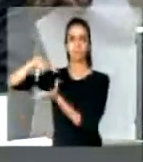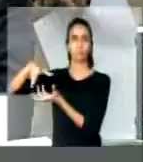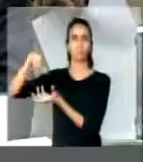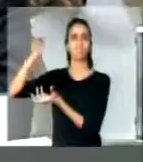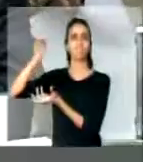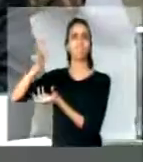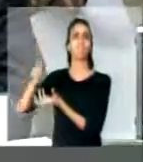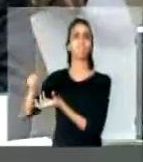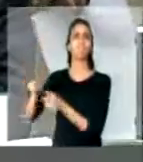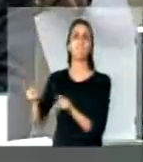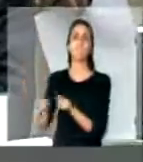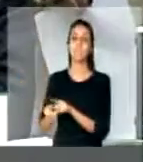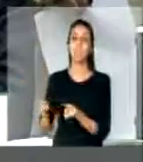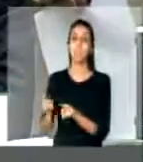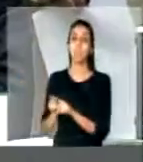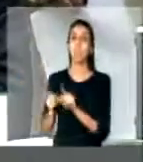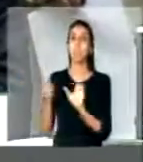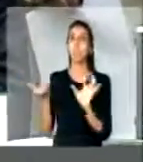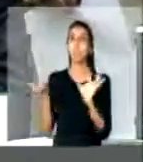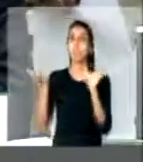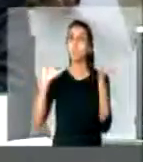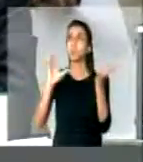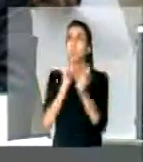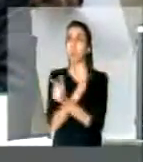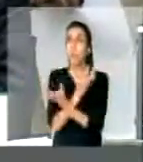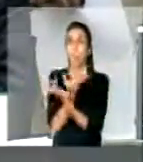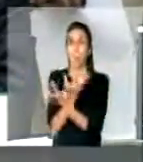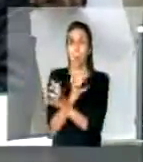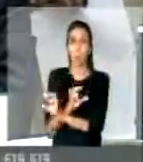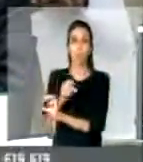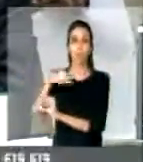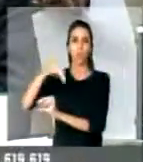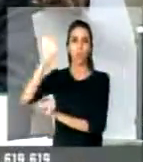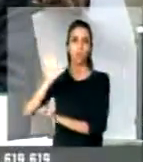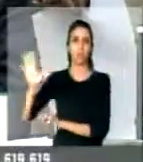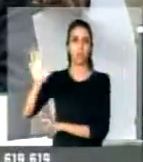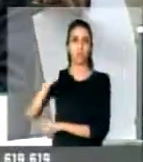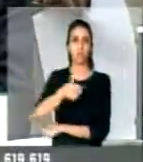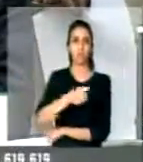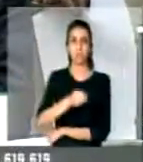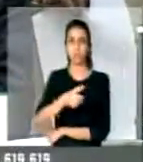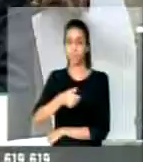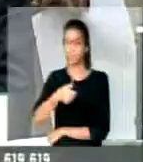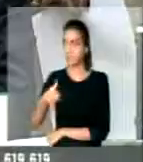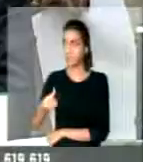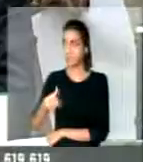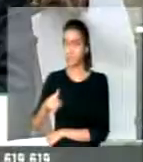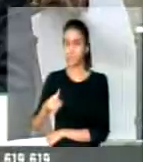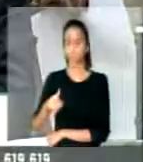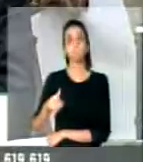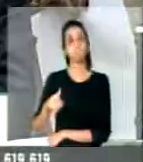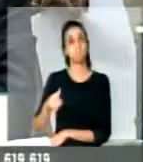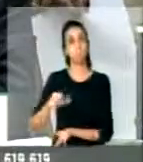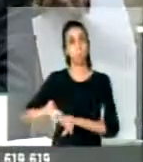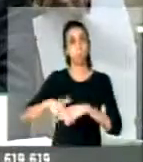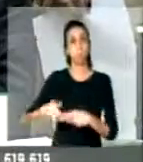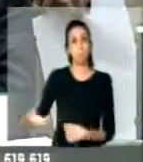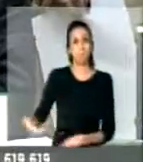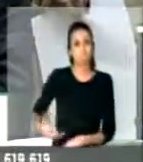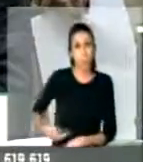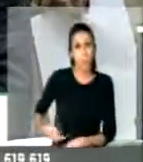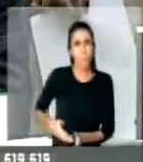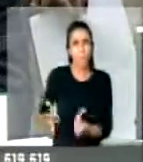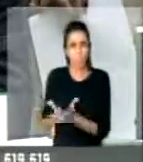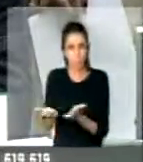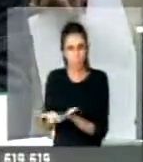além da severa estiagem que se abateu sobre o Nordeste em 1816, causando fome e miséria.